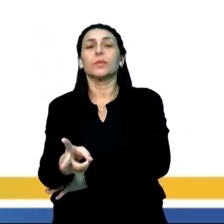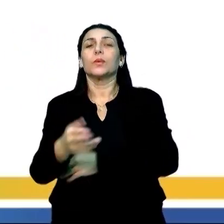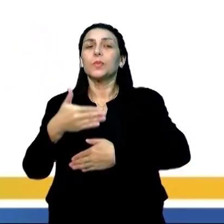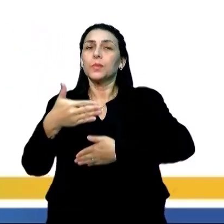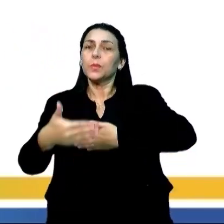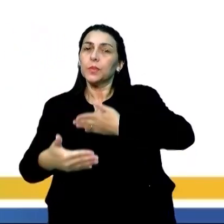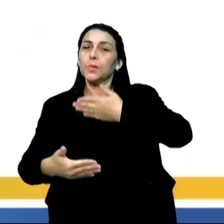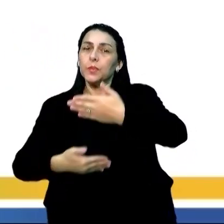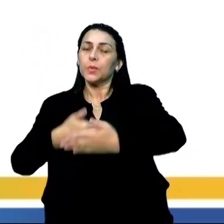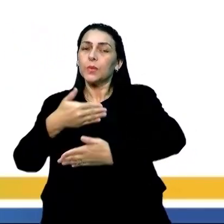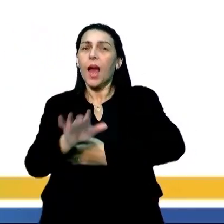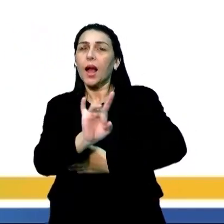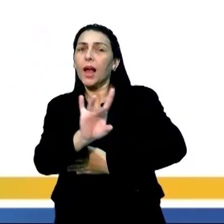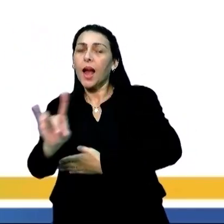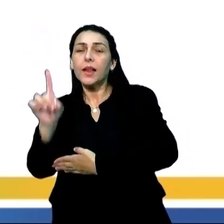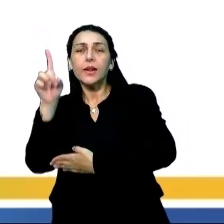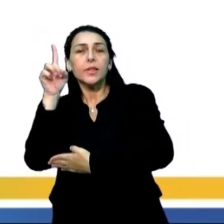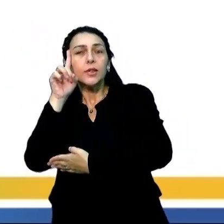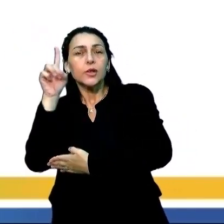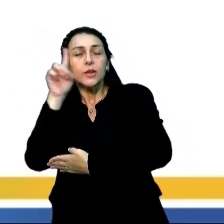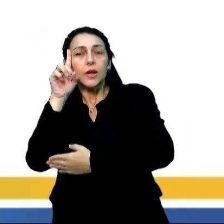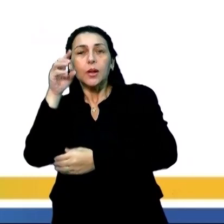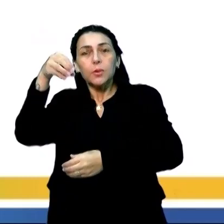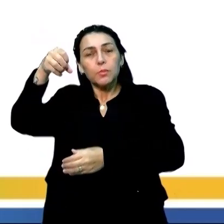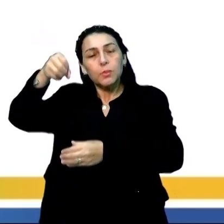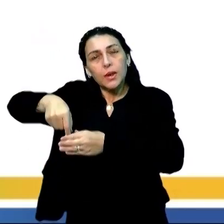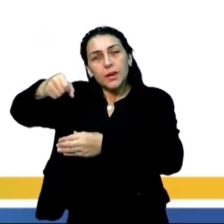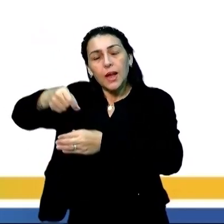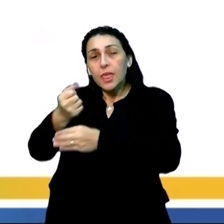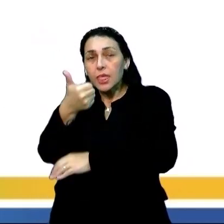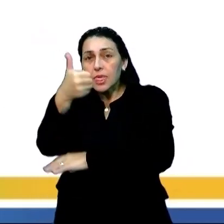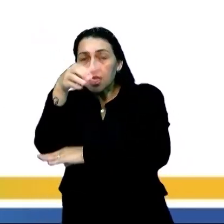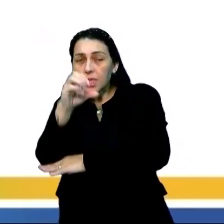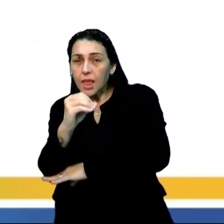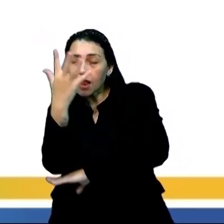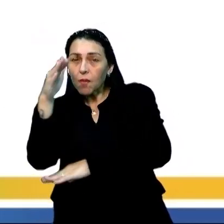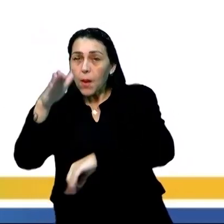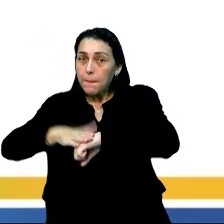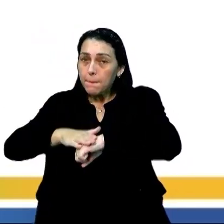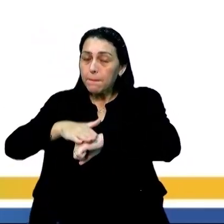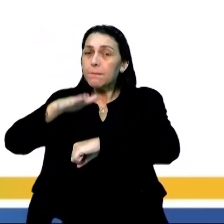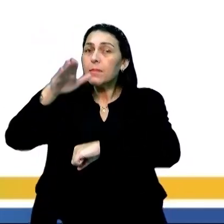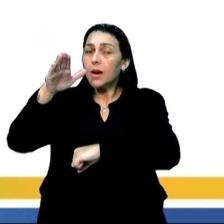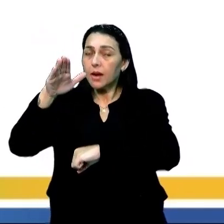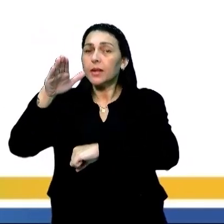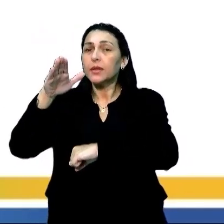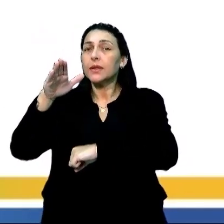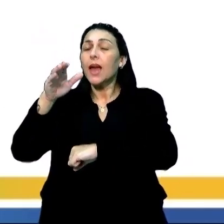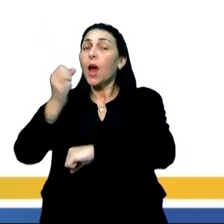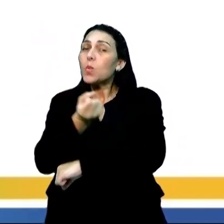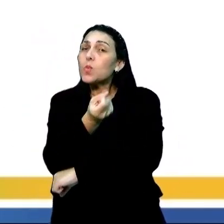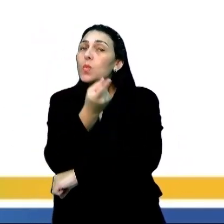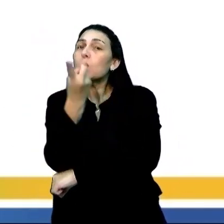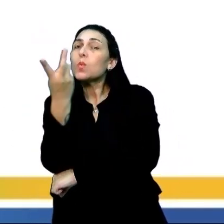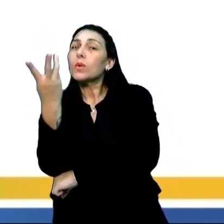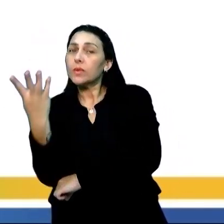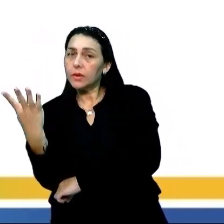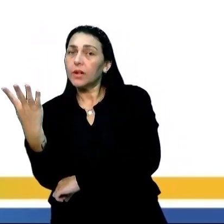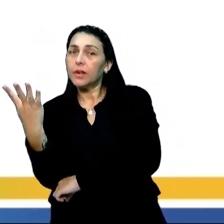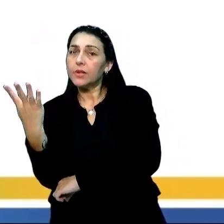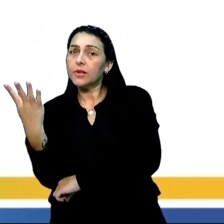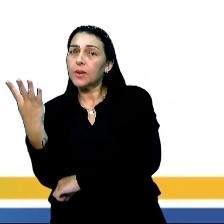sucessivamente. A cada dia sendo plantadas 10 árvores a mais que a quantidade,